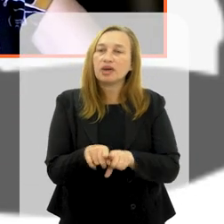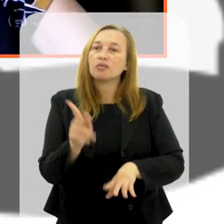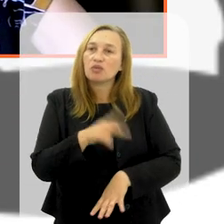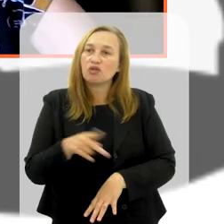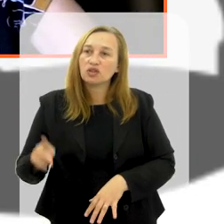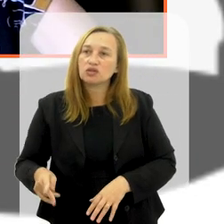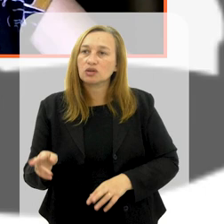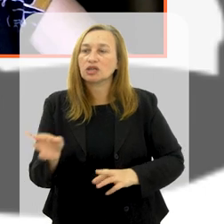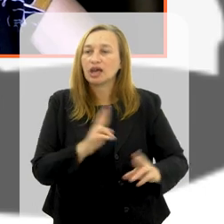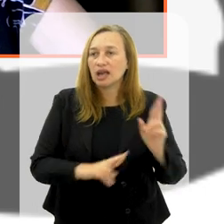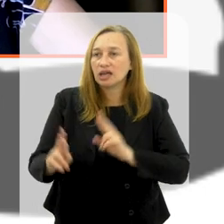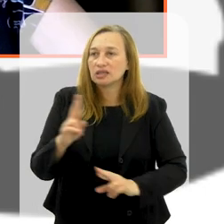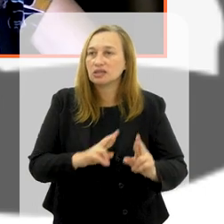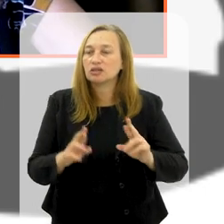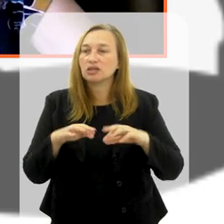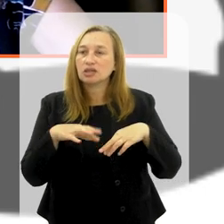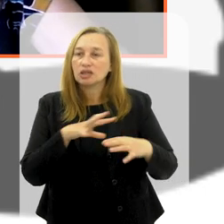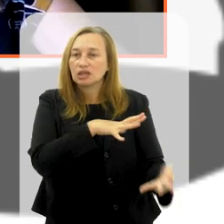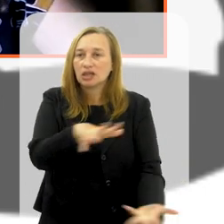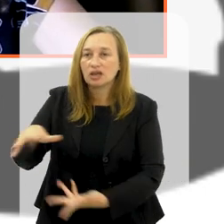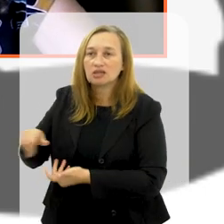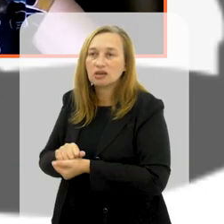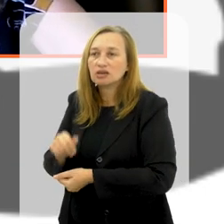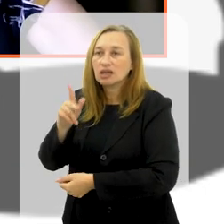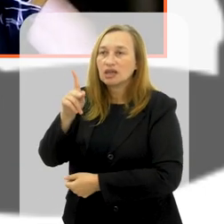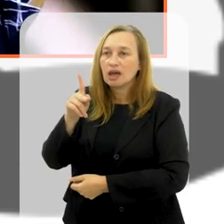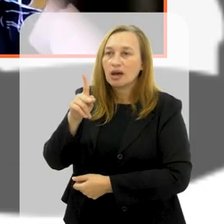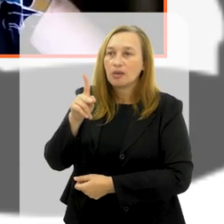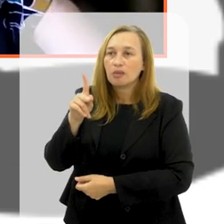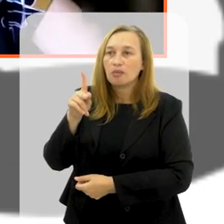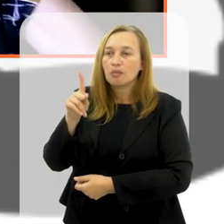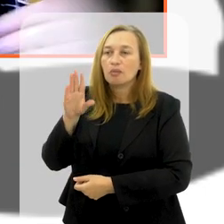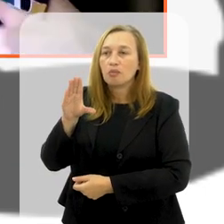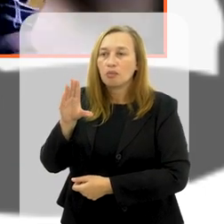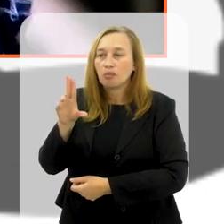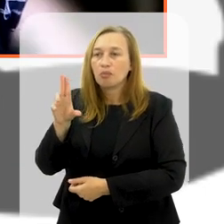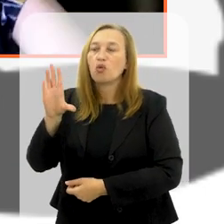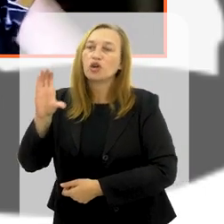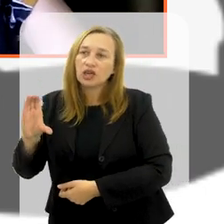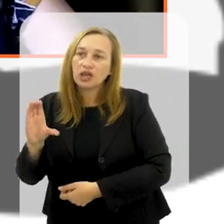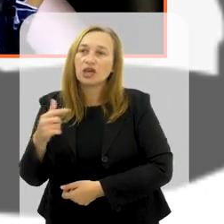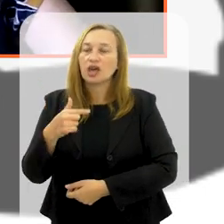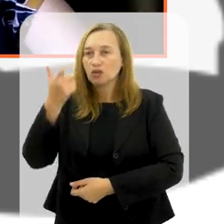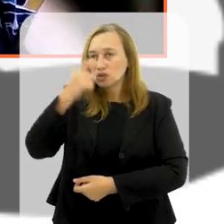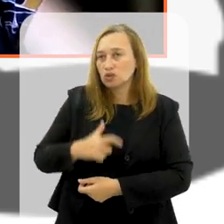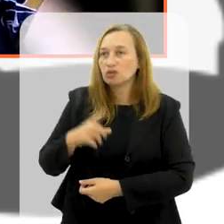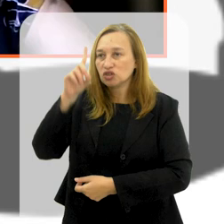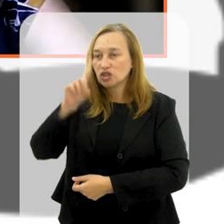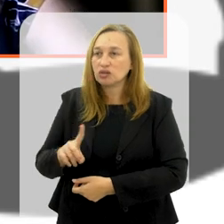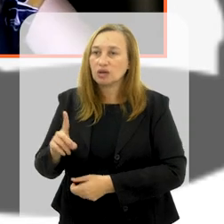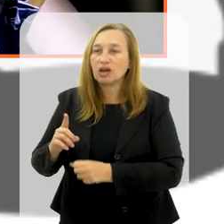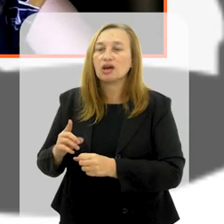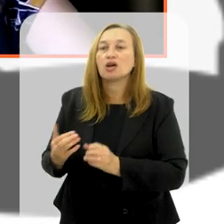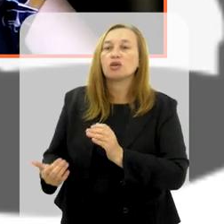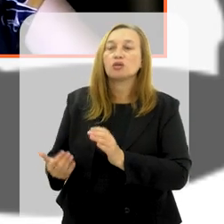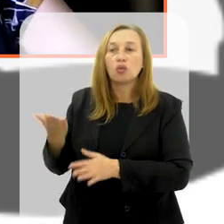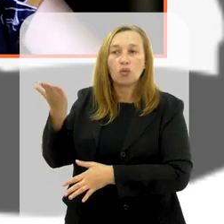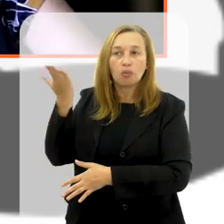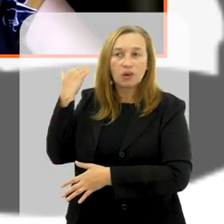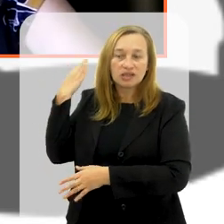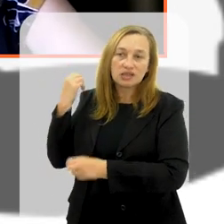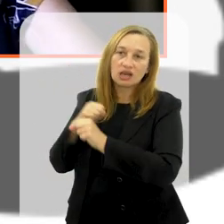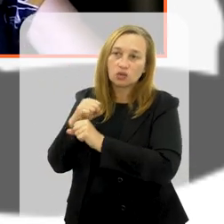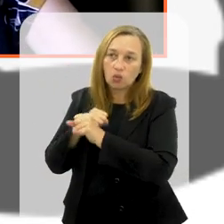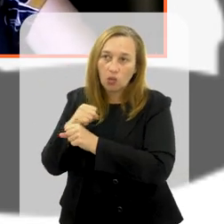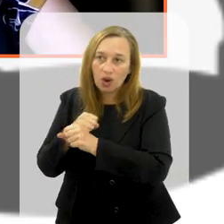Relações Internacionais da PUC-Rio. Ela me sucedeu, né? Eu fui a diretora do BPC até ano passado, quando